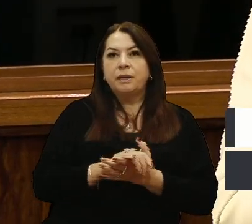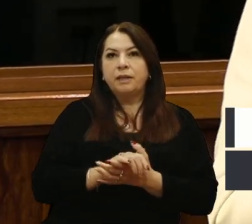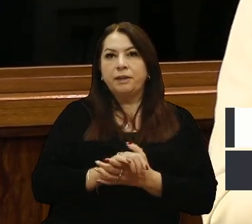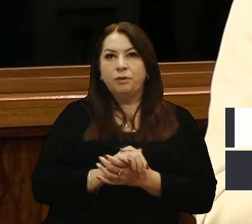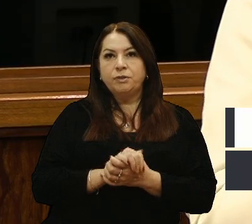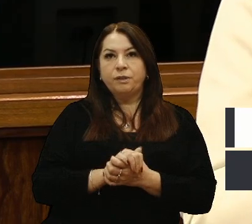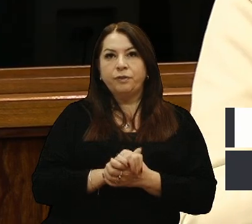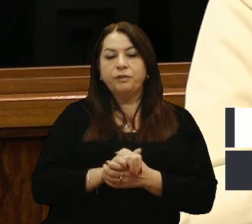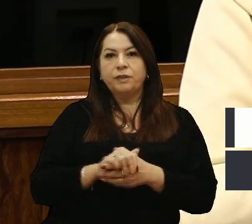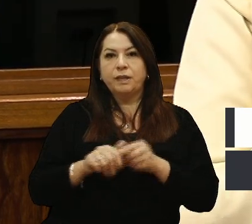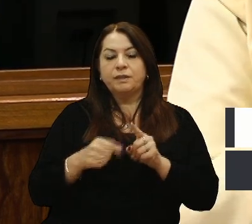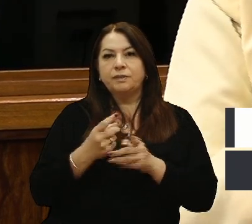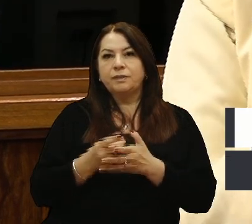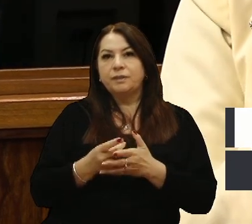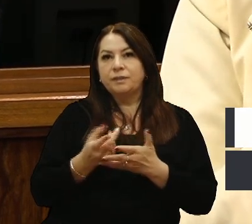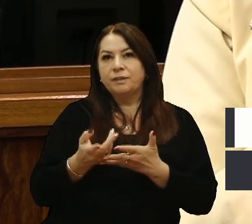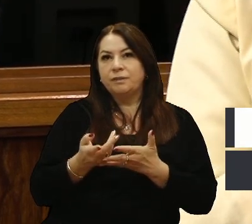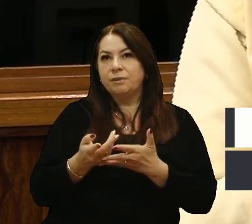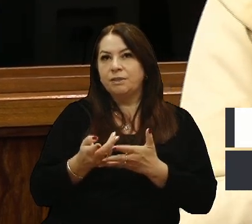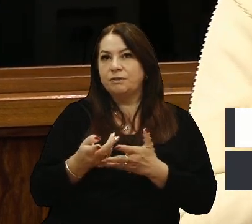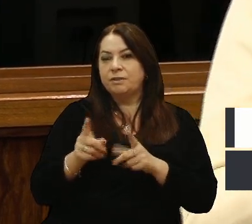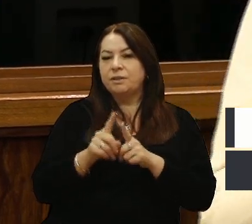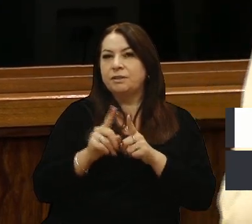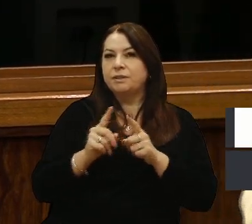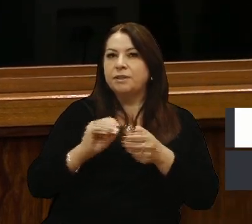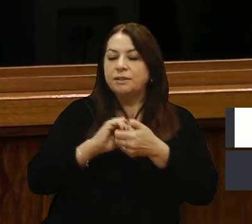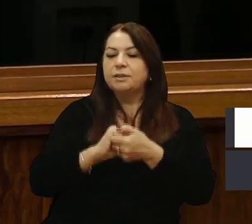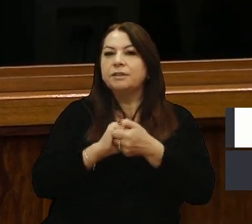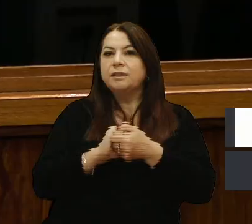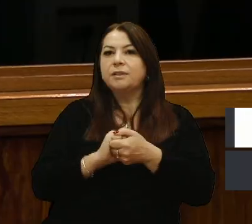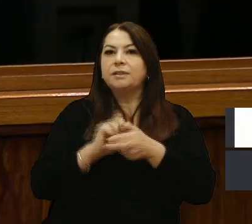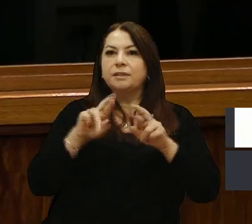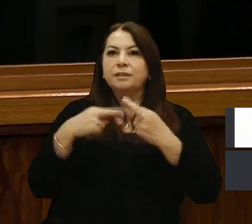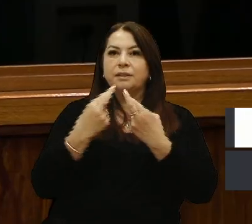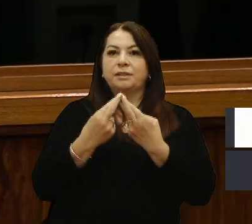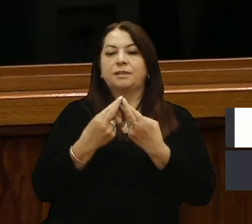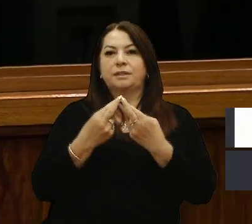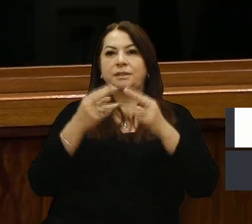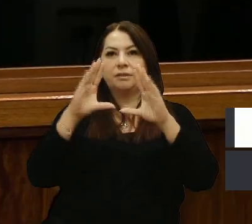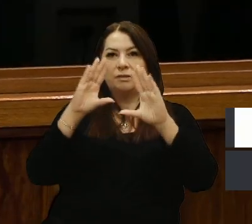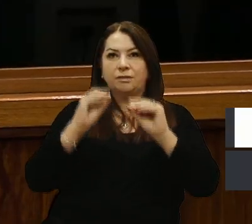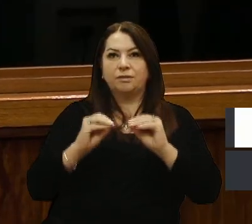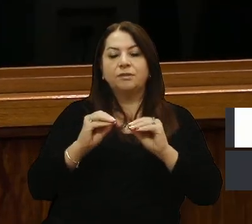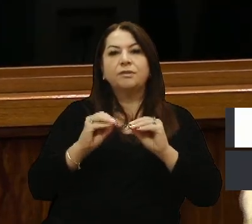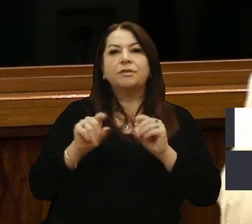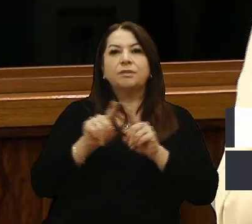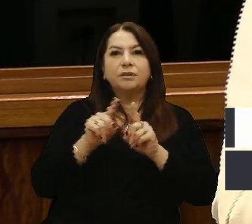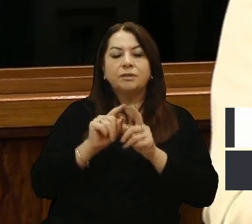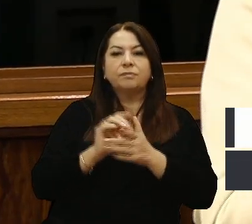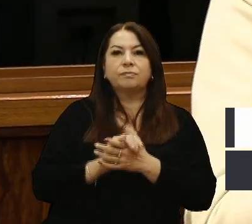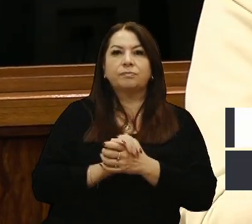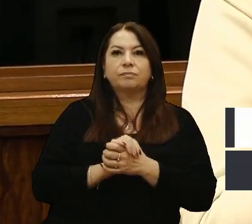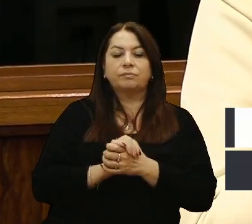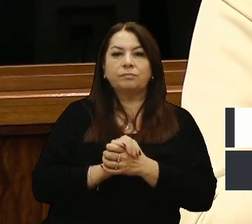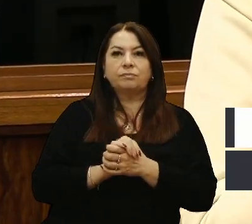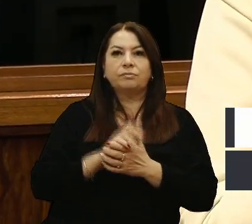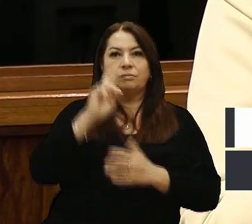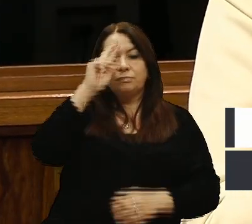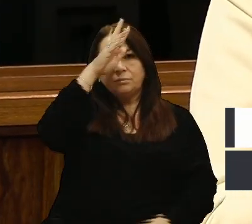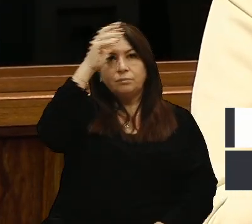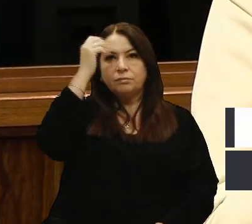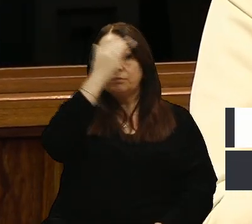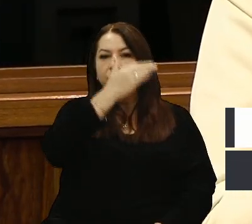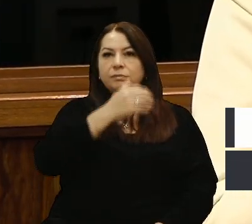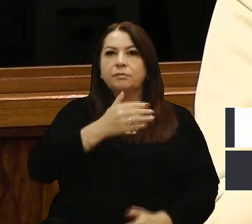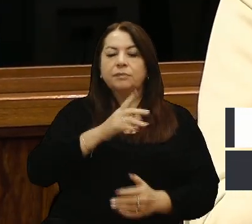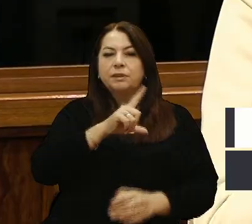cidade. Eu também quero saudar, então, a audiência de ontem à noite, em que pese o prefeito ter saído